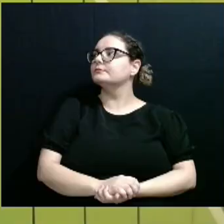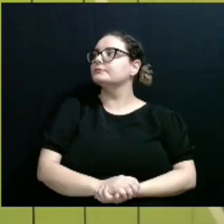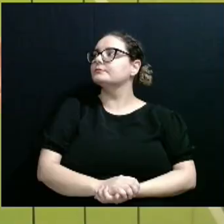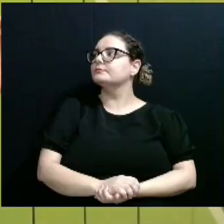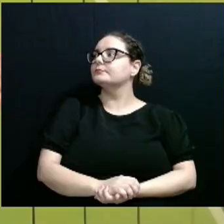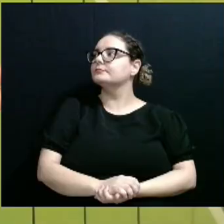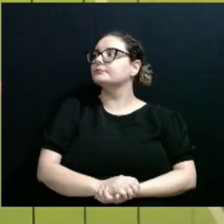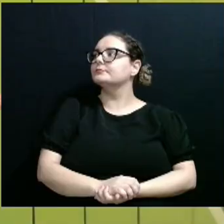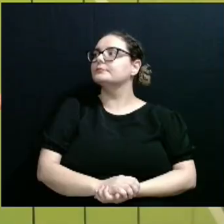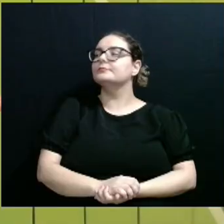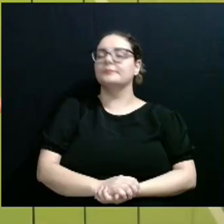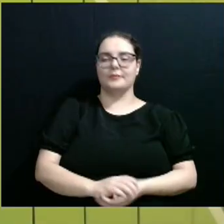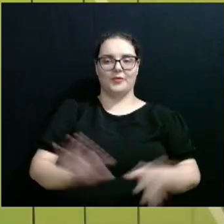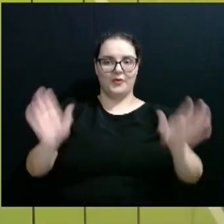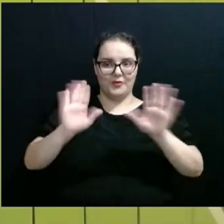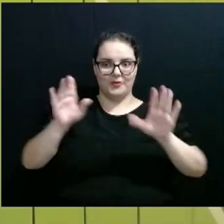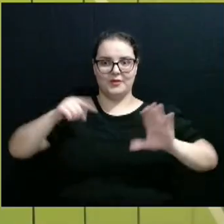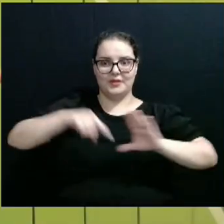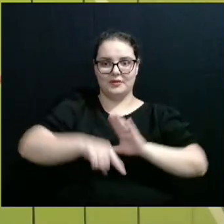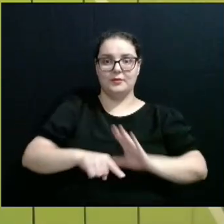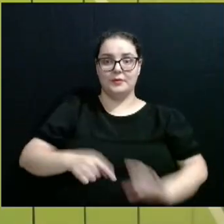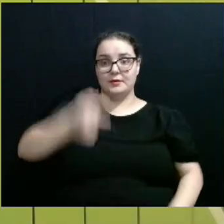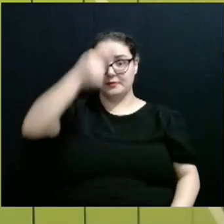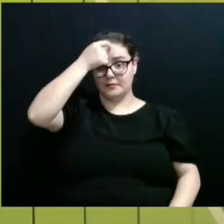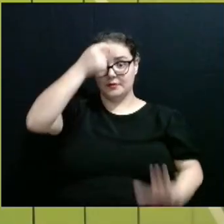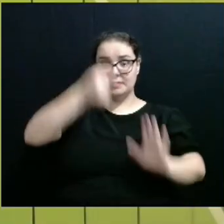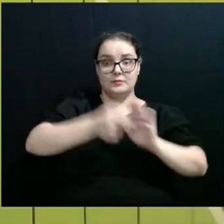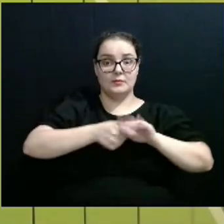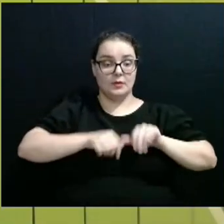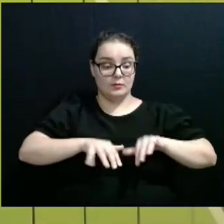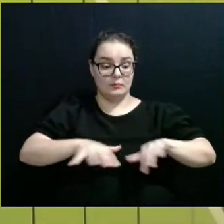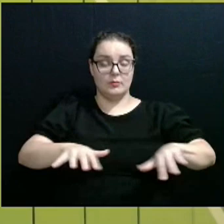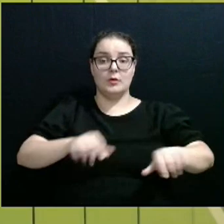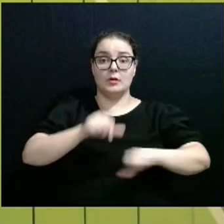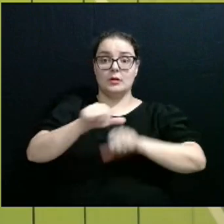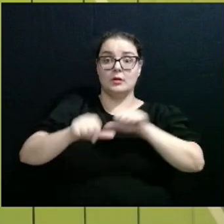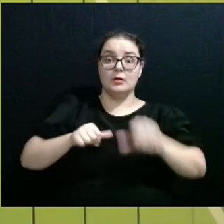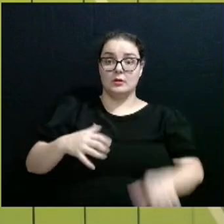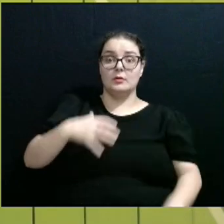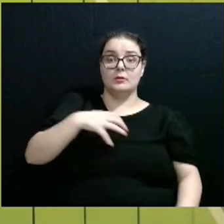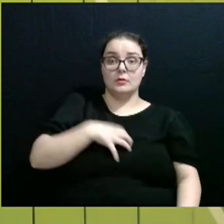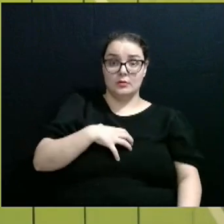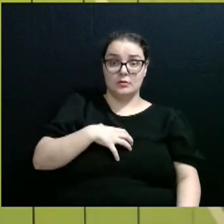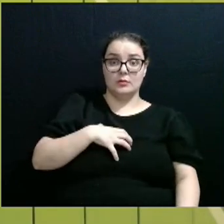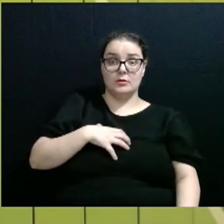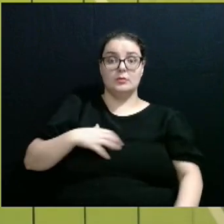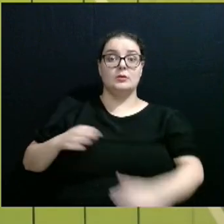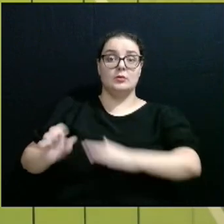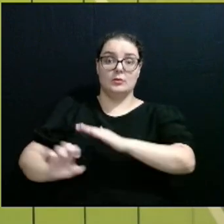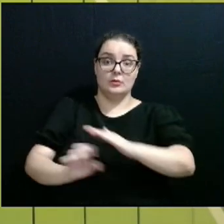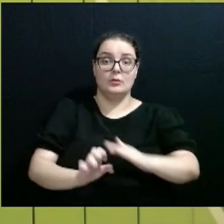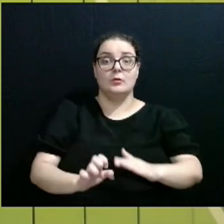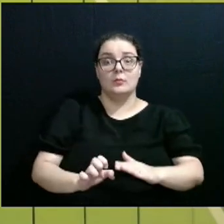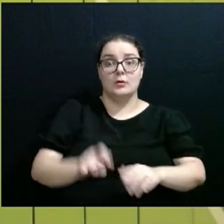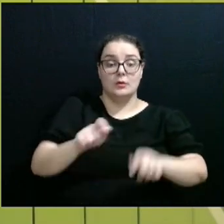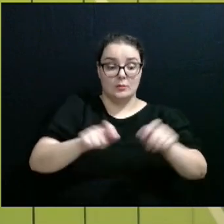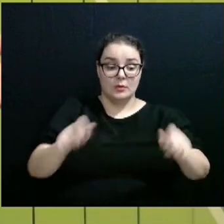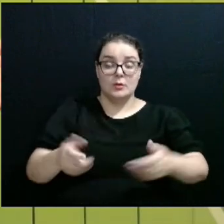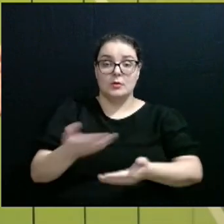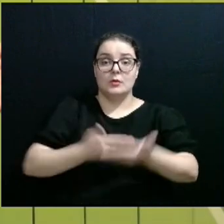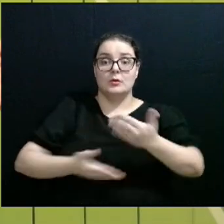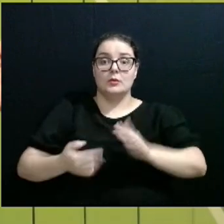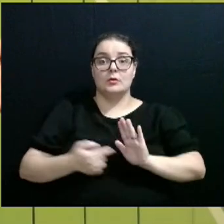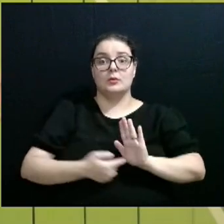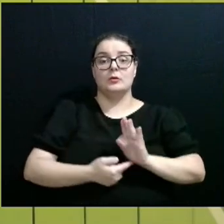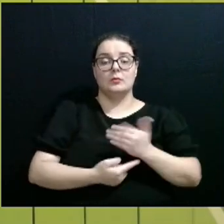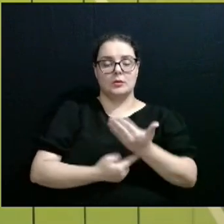Olá! O avanço da inteligência artificial transformou a maneira como empresas e indivíduos interagem com a tecnologia,